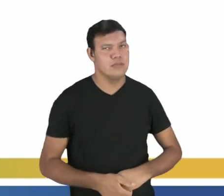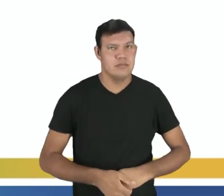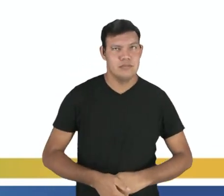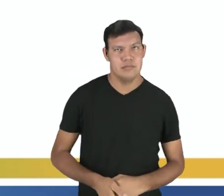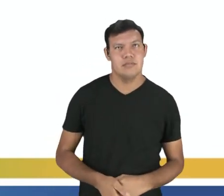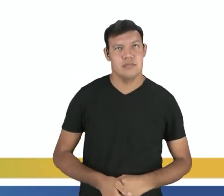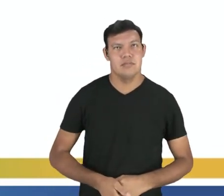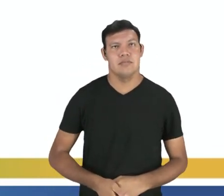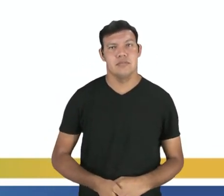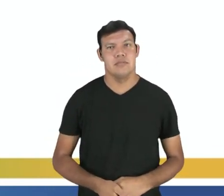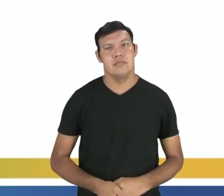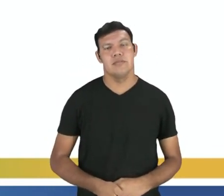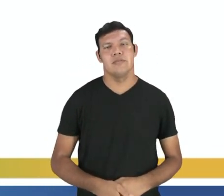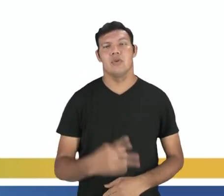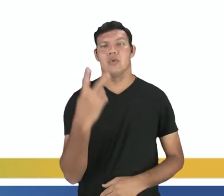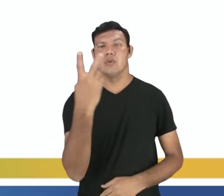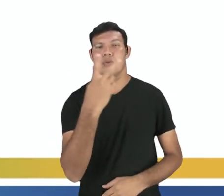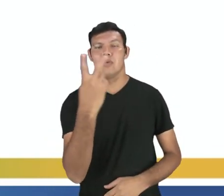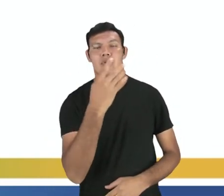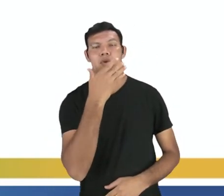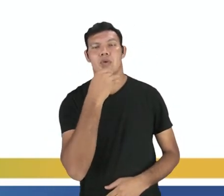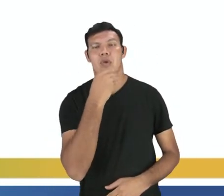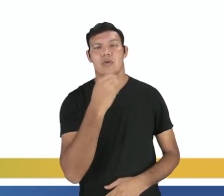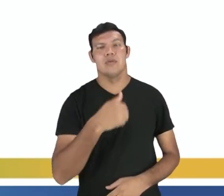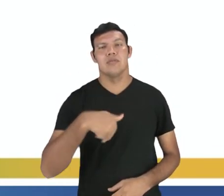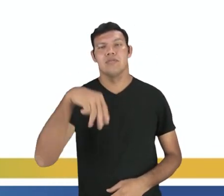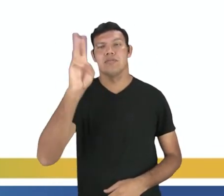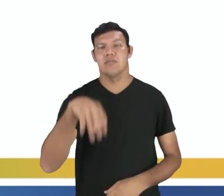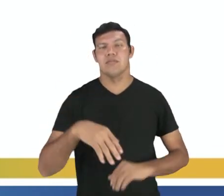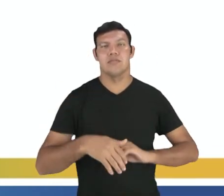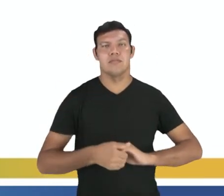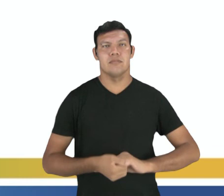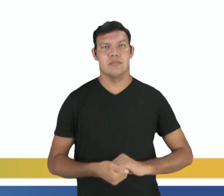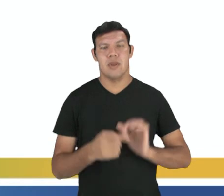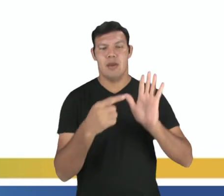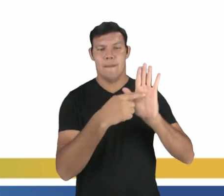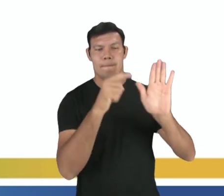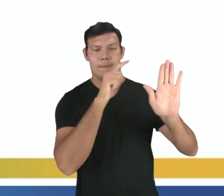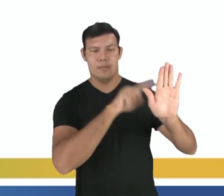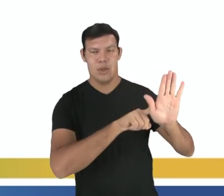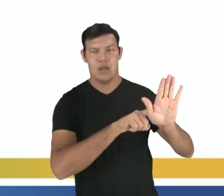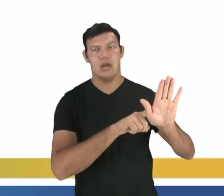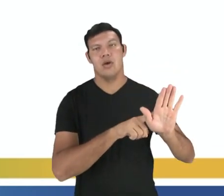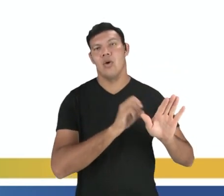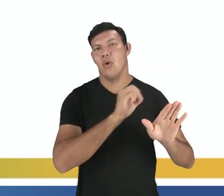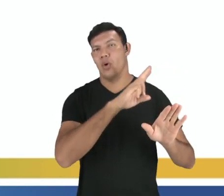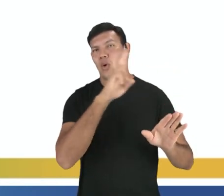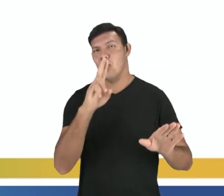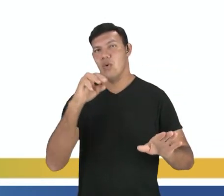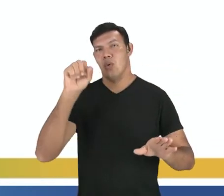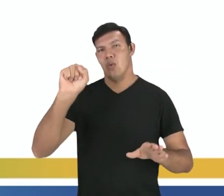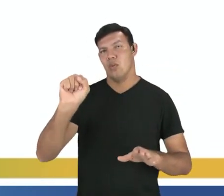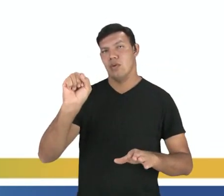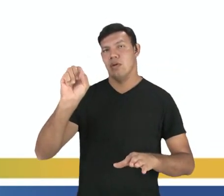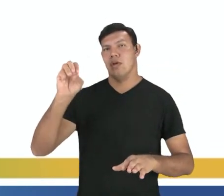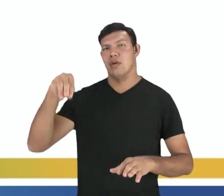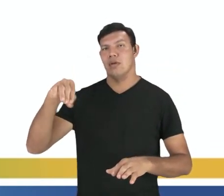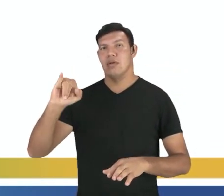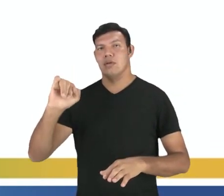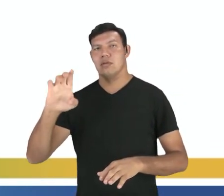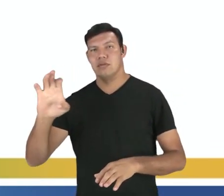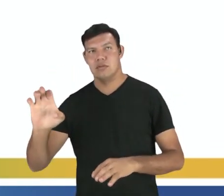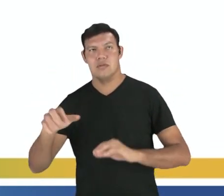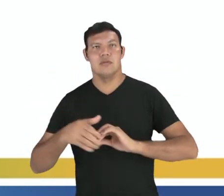dos dois está falando uma simile? Lembram da característica? Na simile nós temos o as e